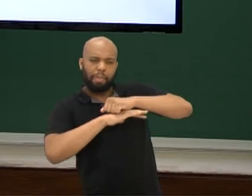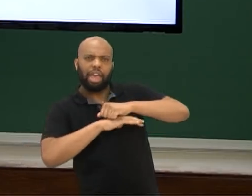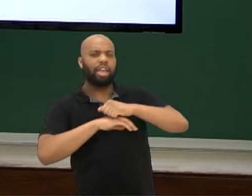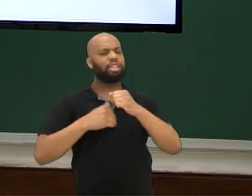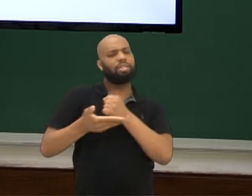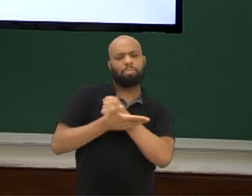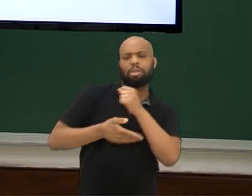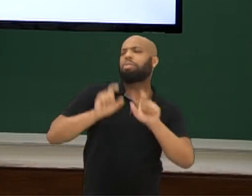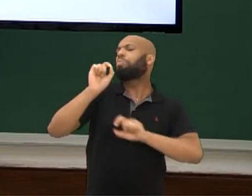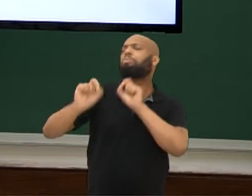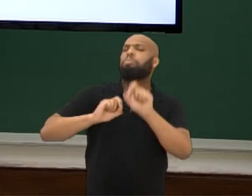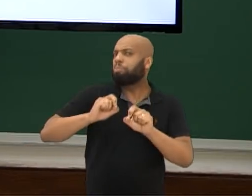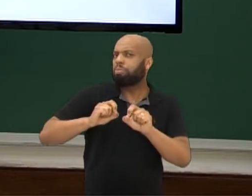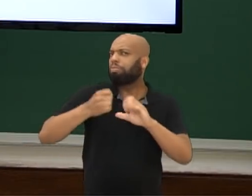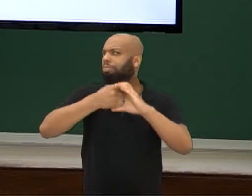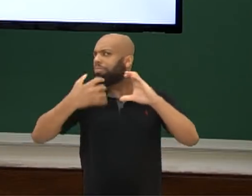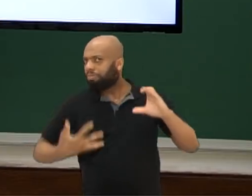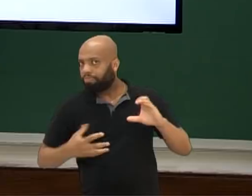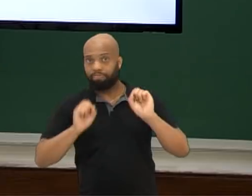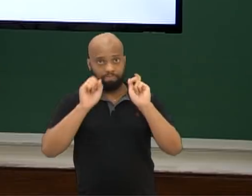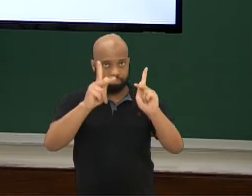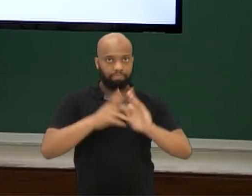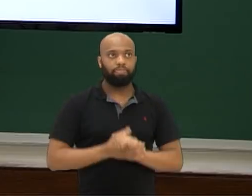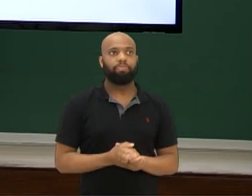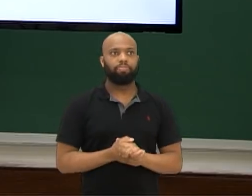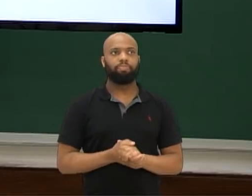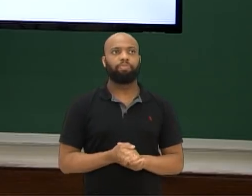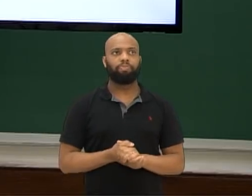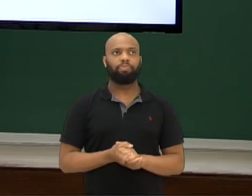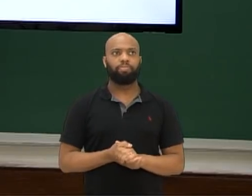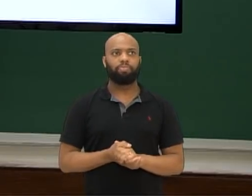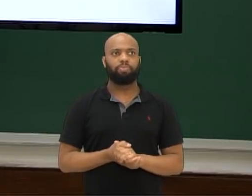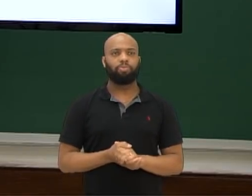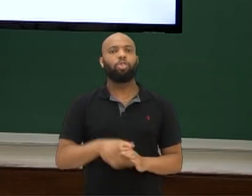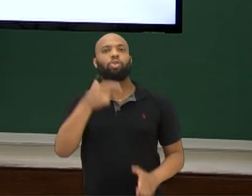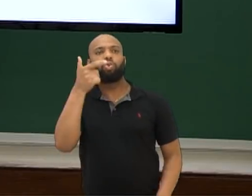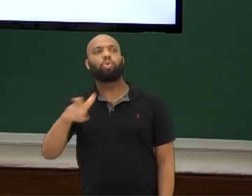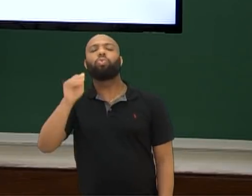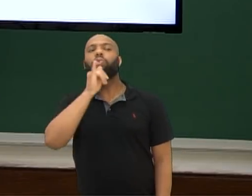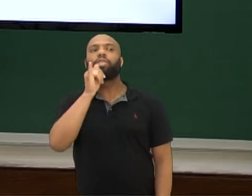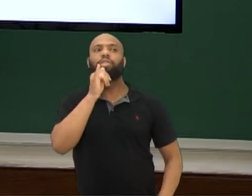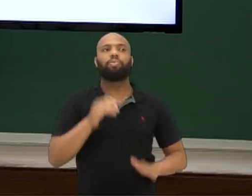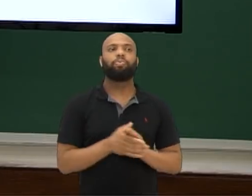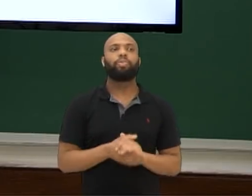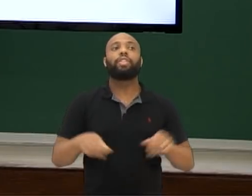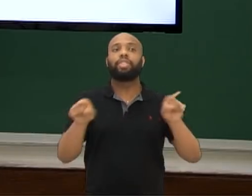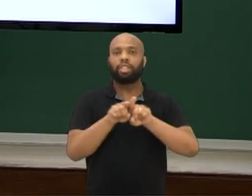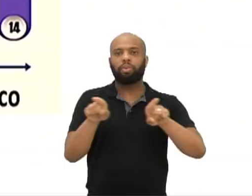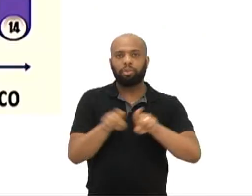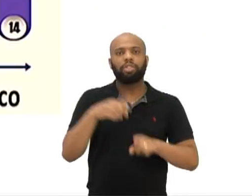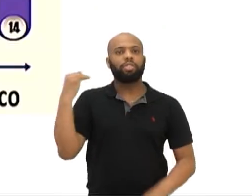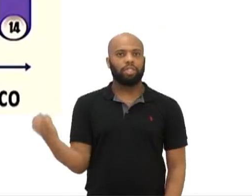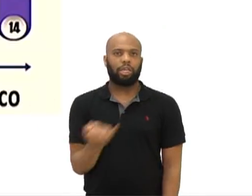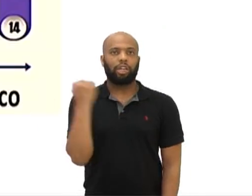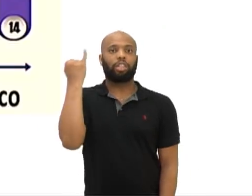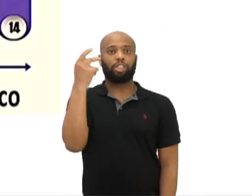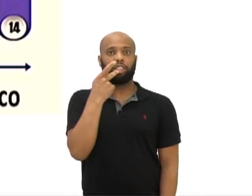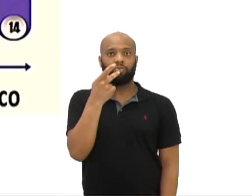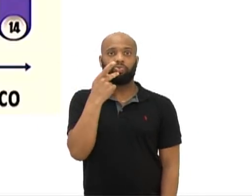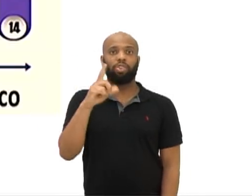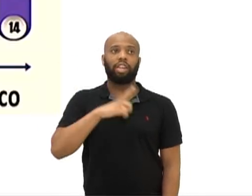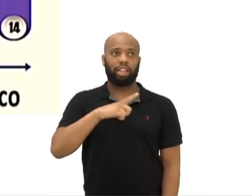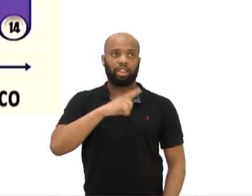em base. Tranquilo, galera? Beleza? Então aqui mais um exemplo para vocês. E lembra, né? Existe